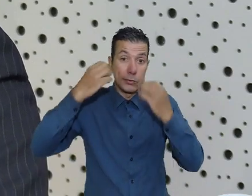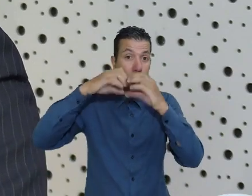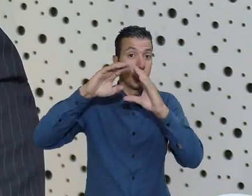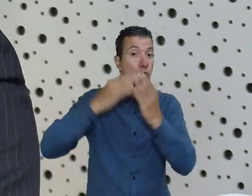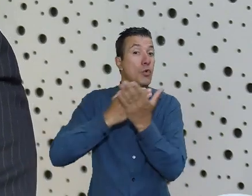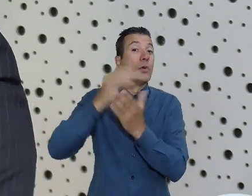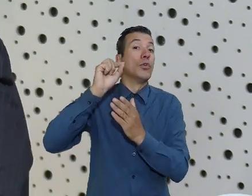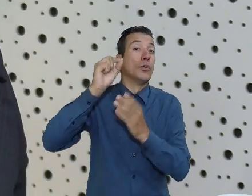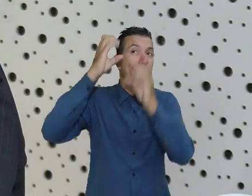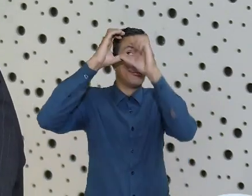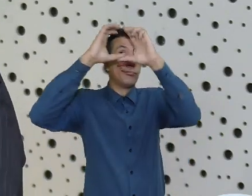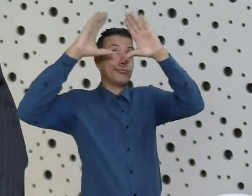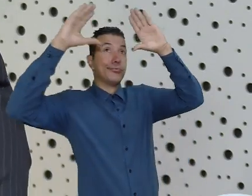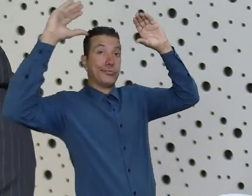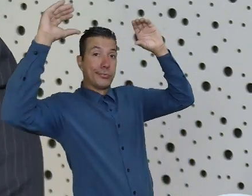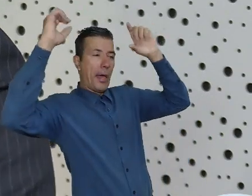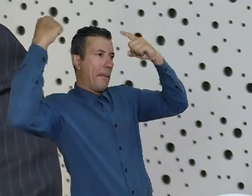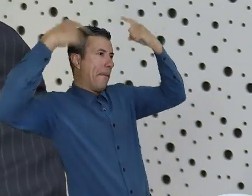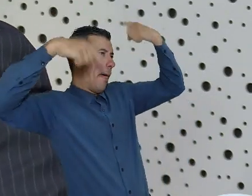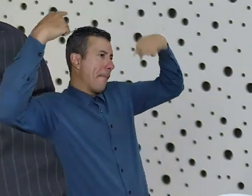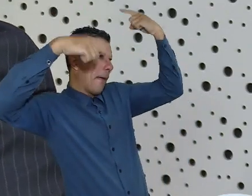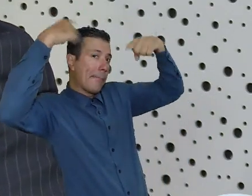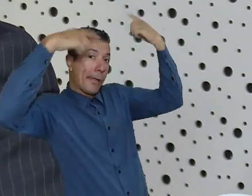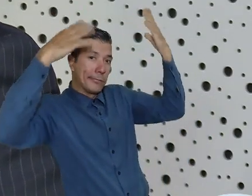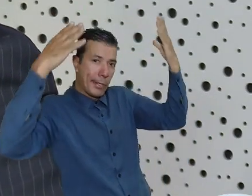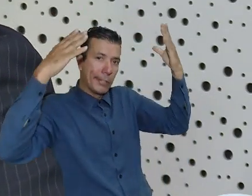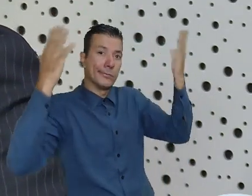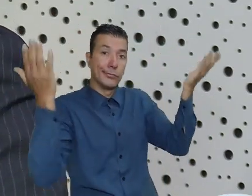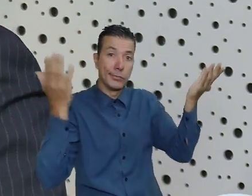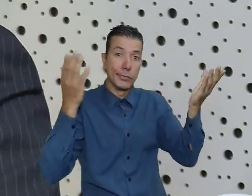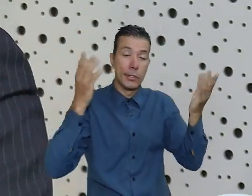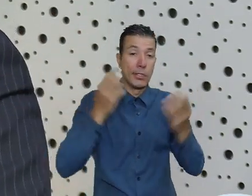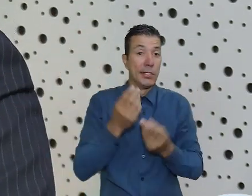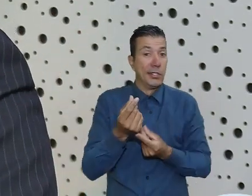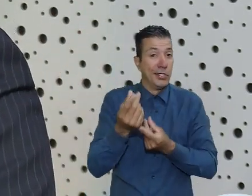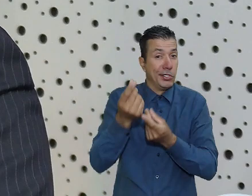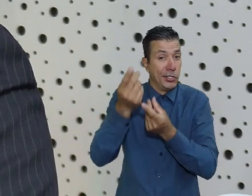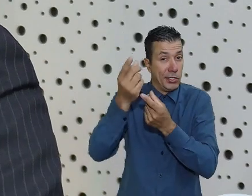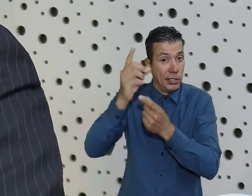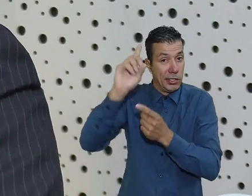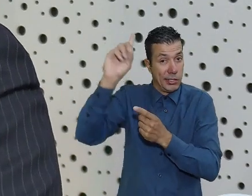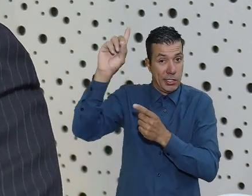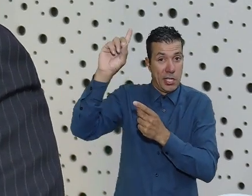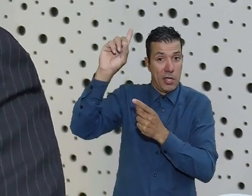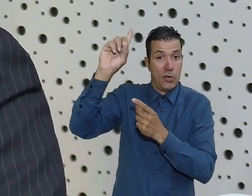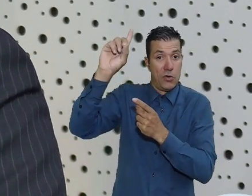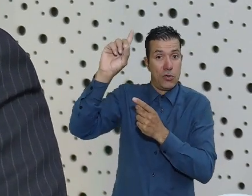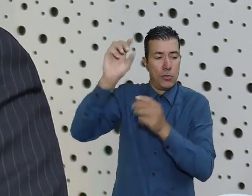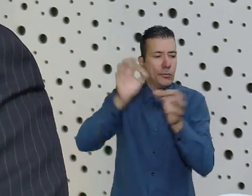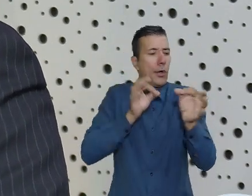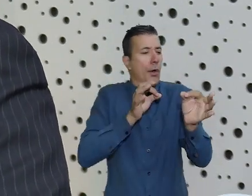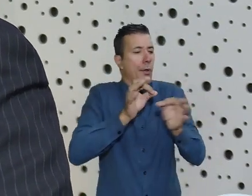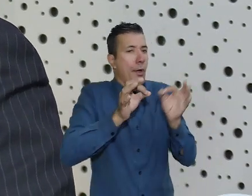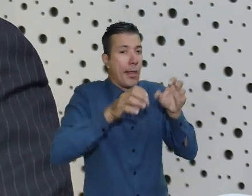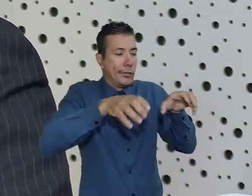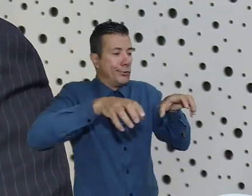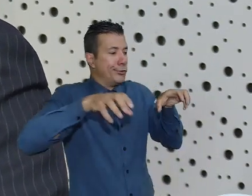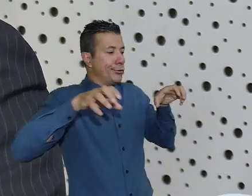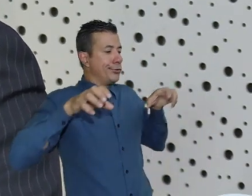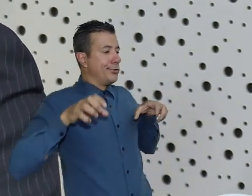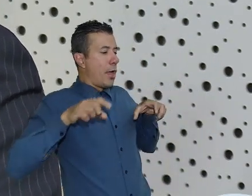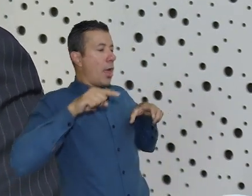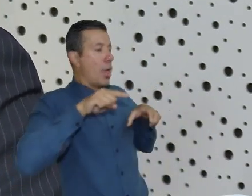essa guerra se reverbera para a terra, e o Eterno, que está controlando tudo do seu santo trono, ele